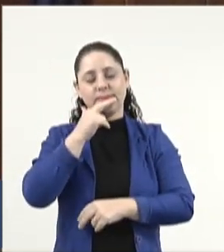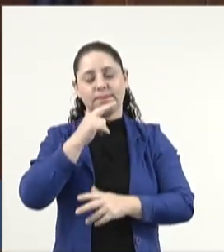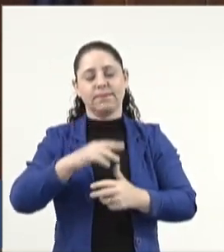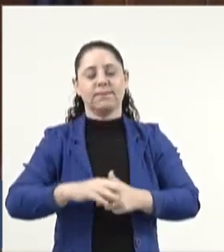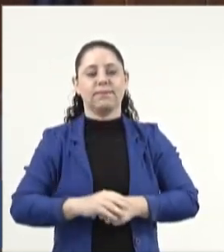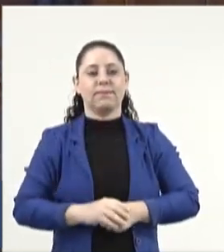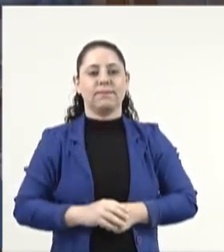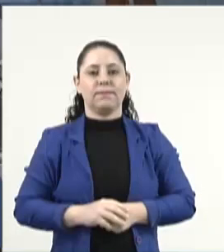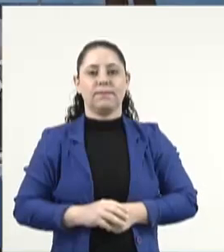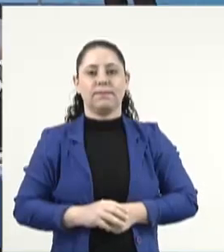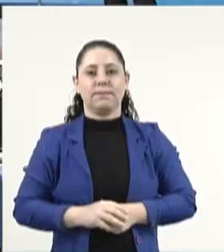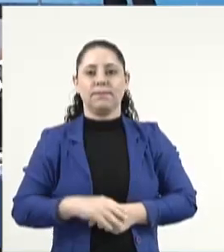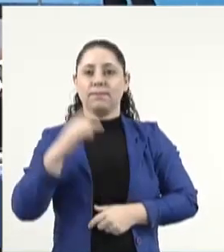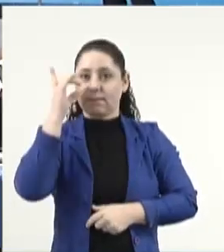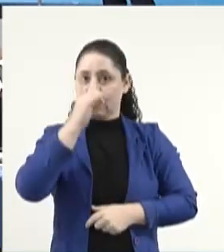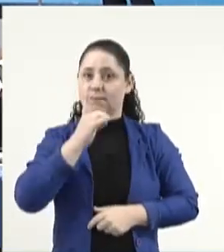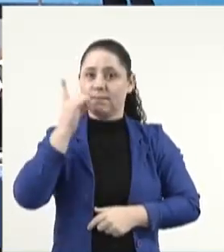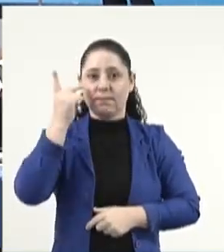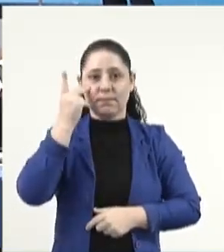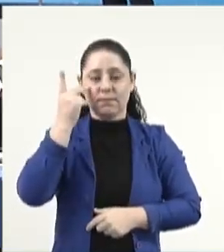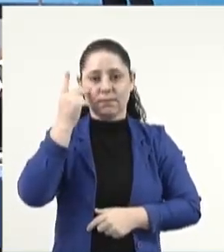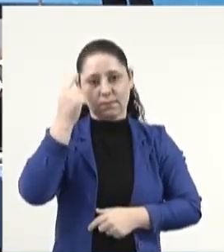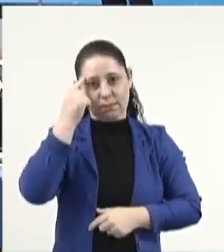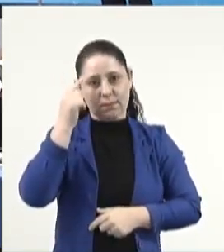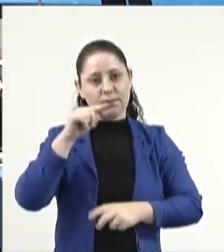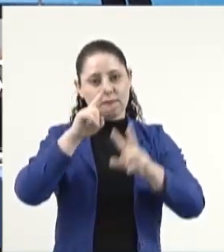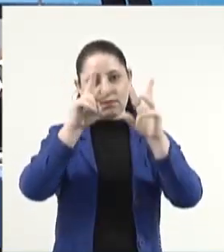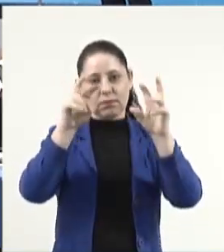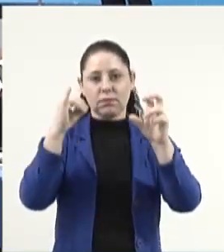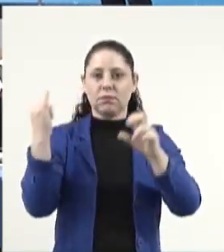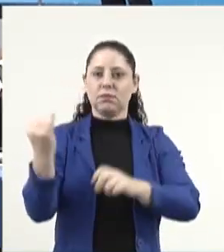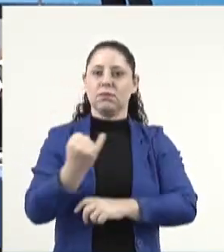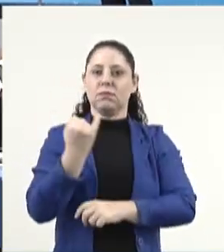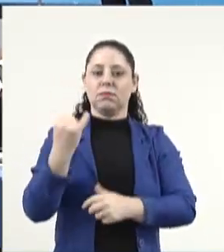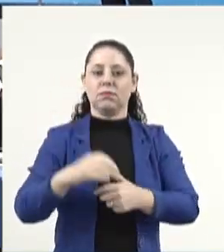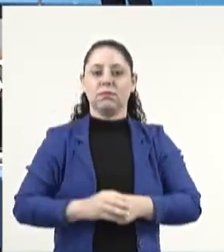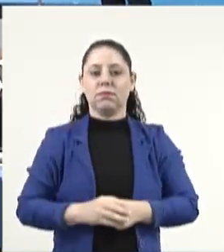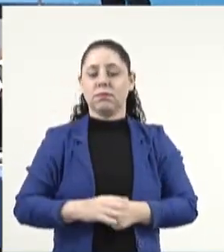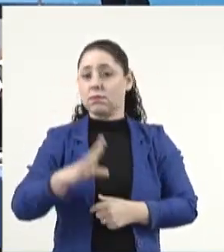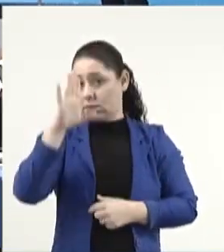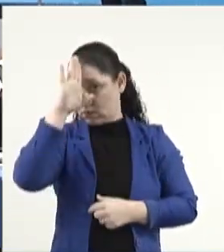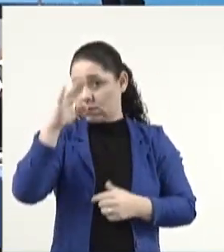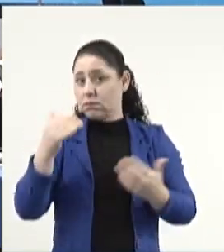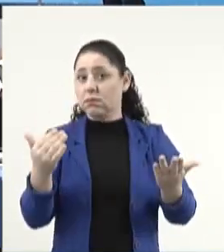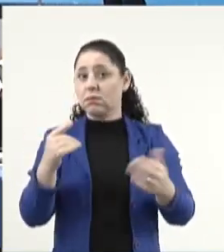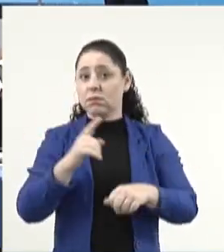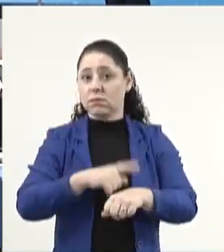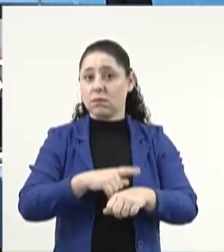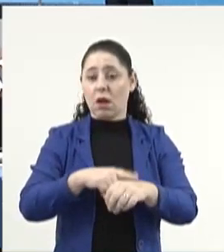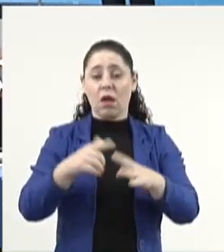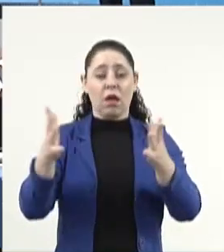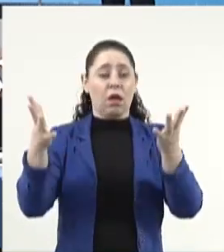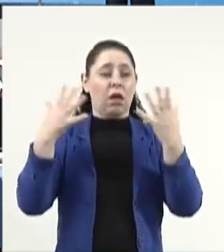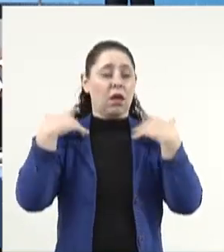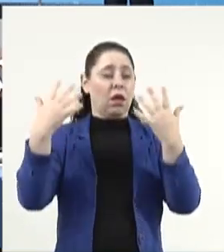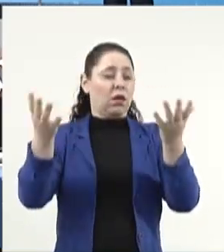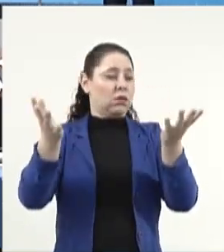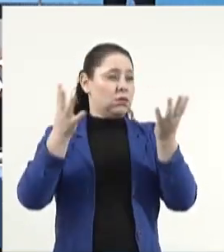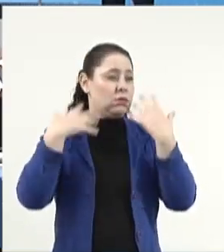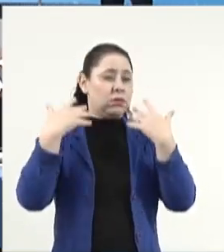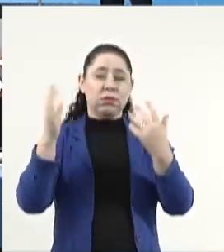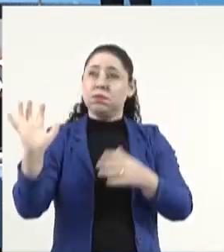Renato Câmara. Deputado Pedro Kemp, eu acho que esse é um tema importante, principalmente em época de calor, de